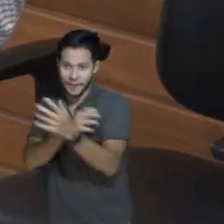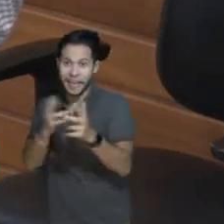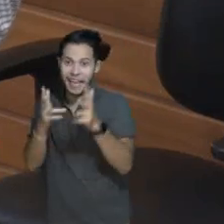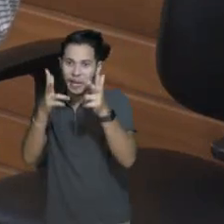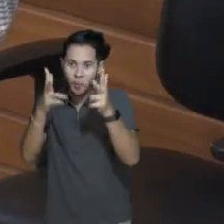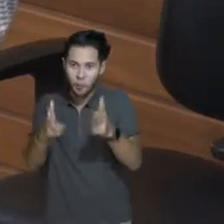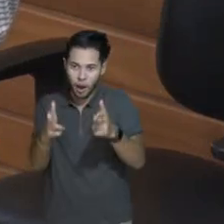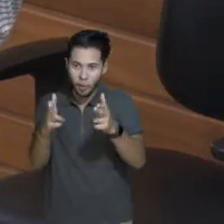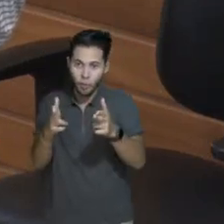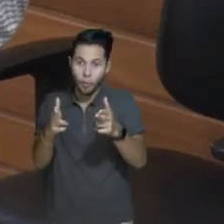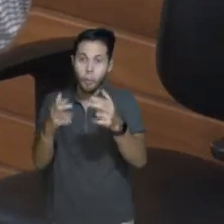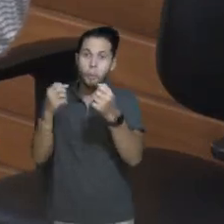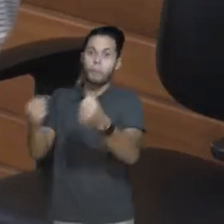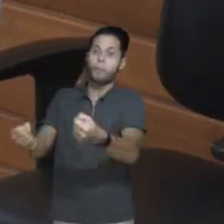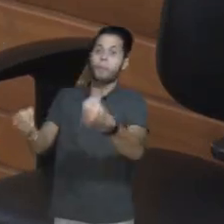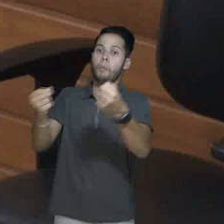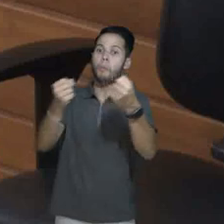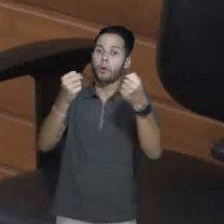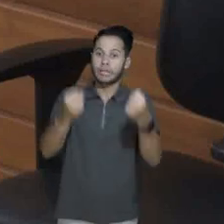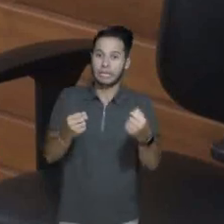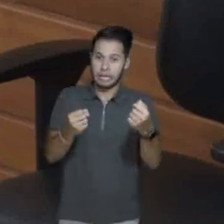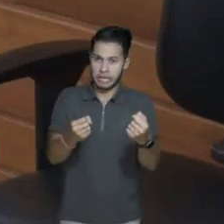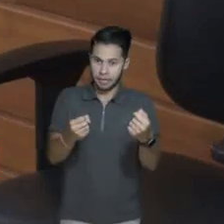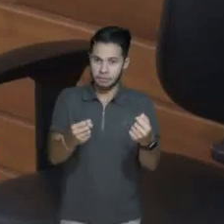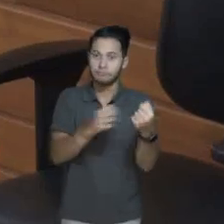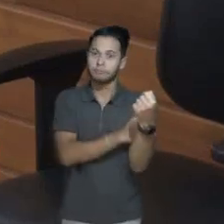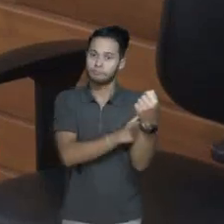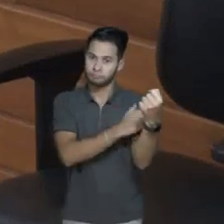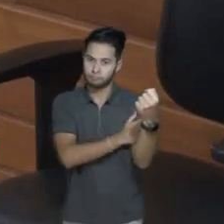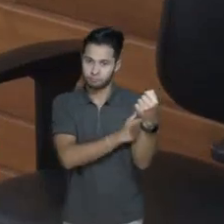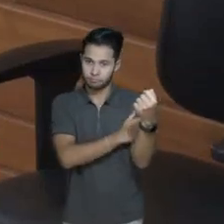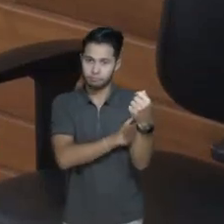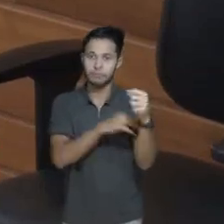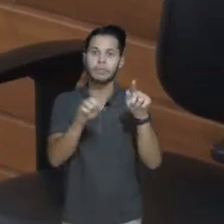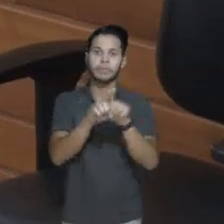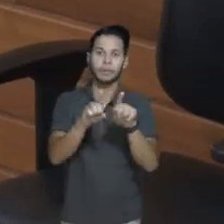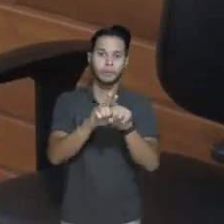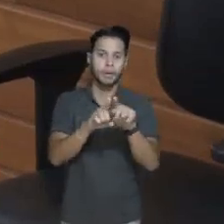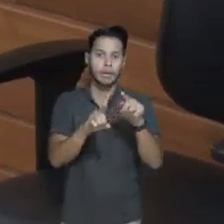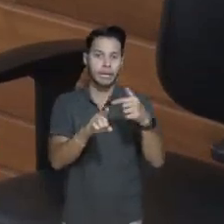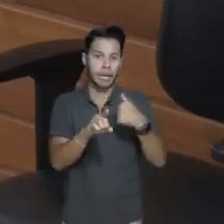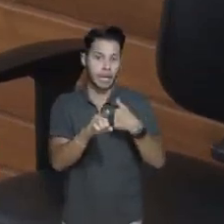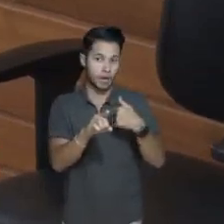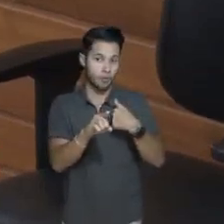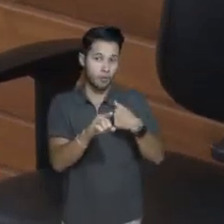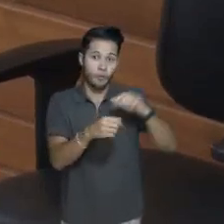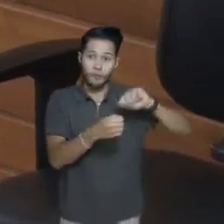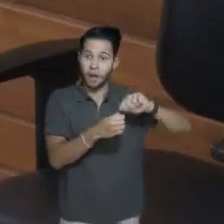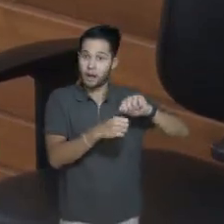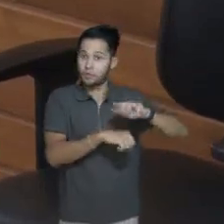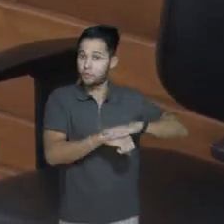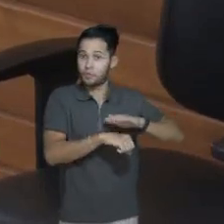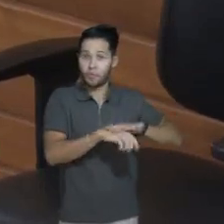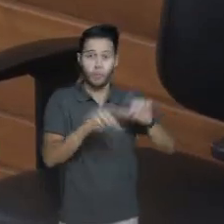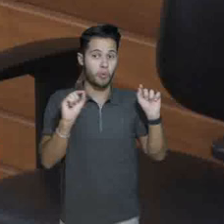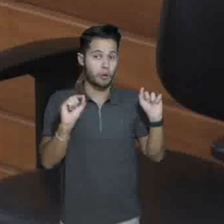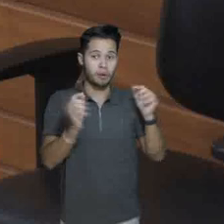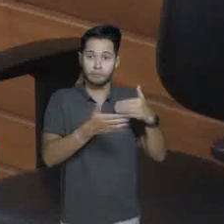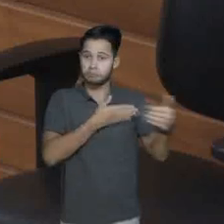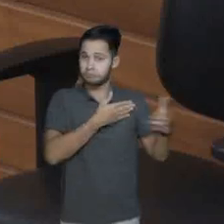eu tenho muito poder eu tenho mais discricionaridade eu faço o que eu quiser com esse poder eu posso